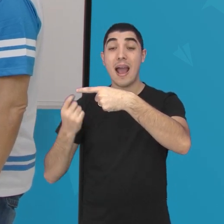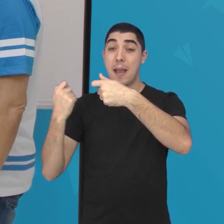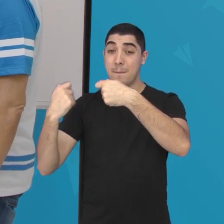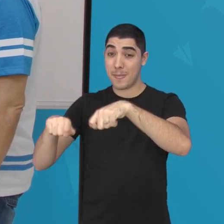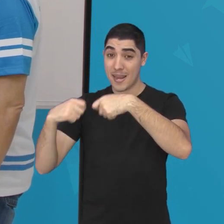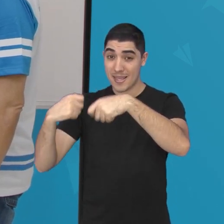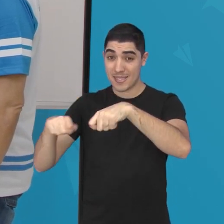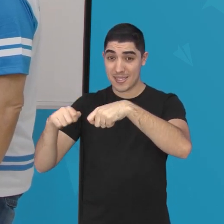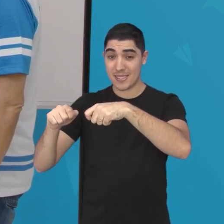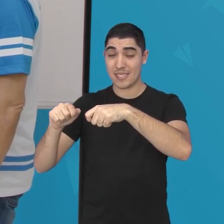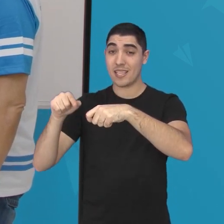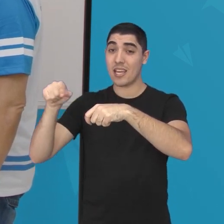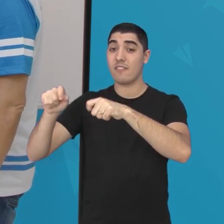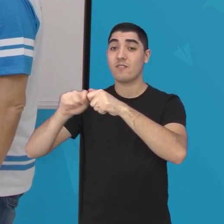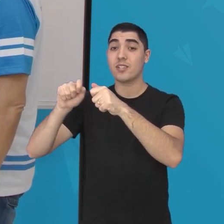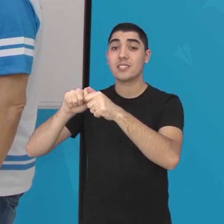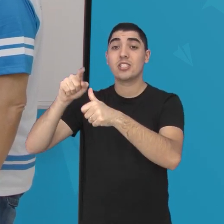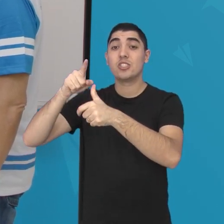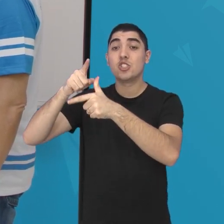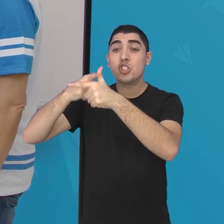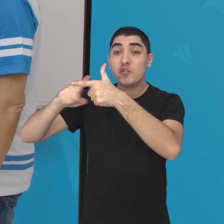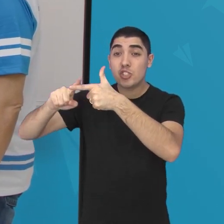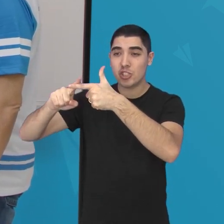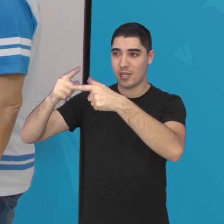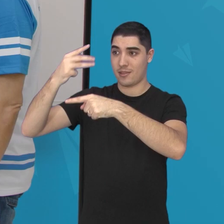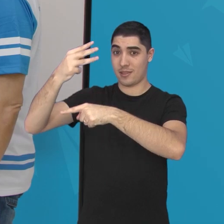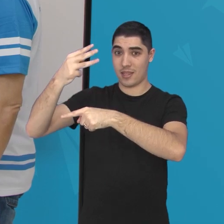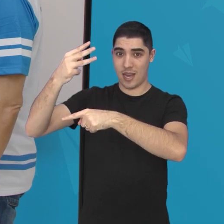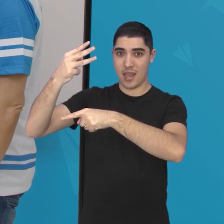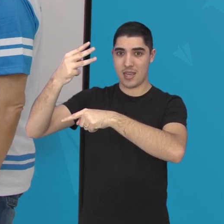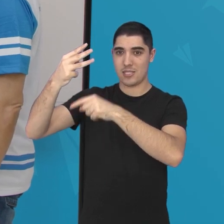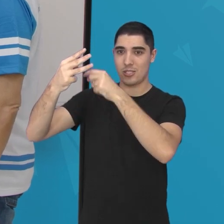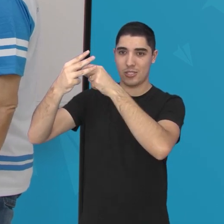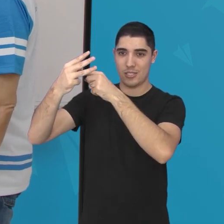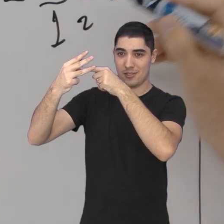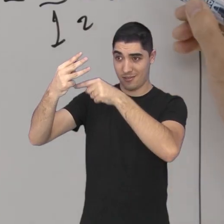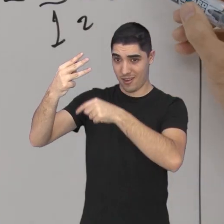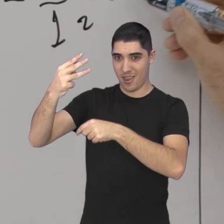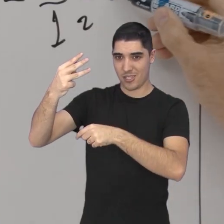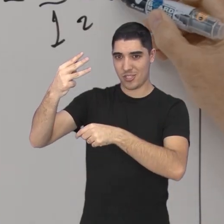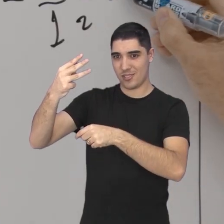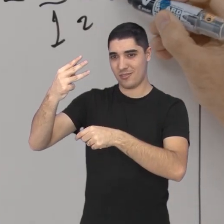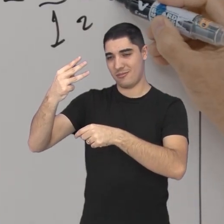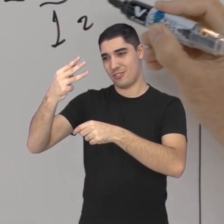multiplicar em cima e embaixo por 2, certo? E aqui vai ficar